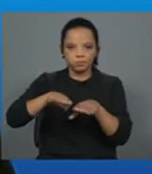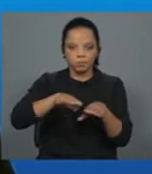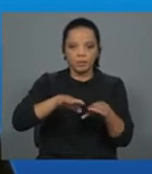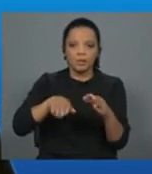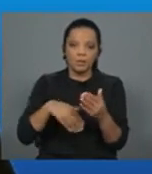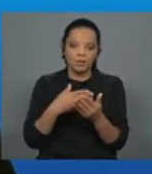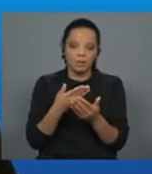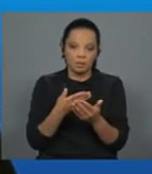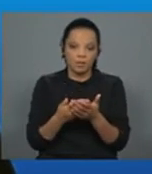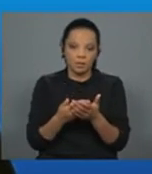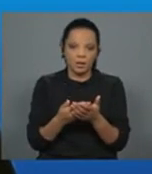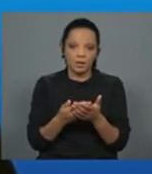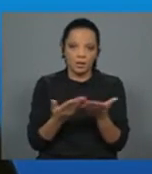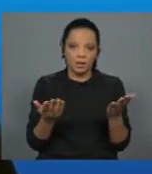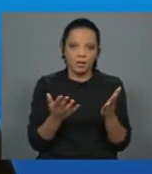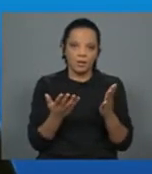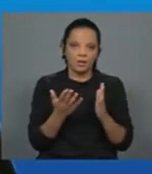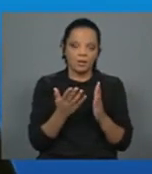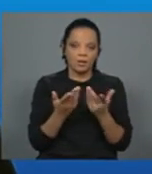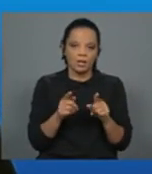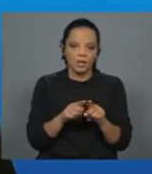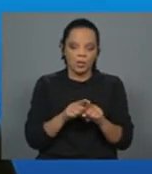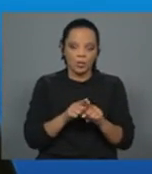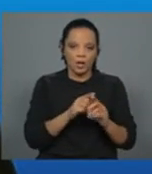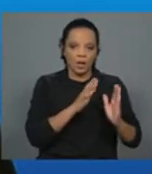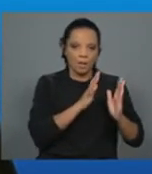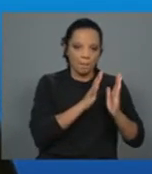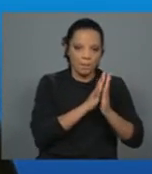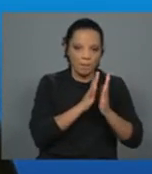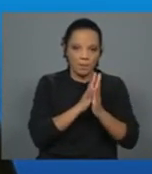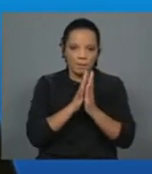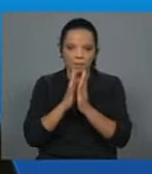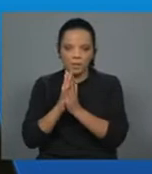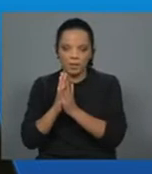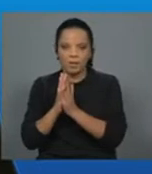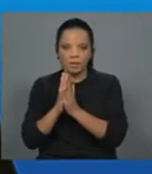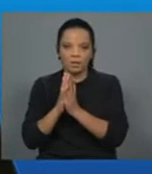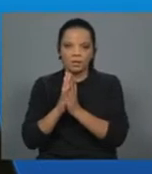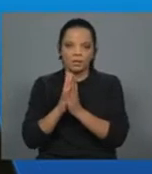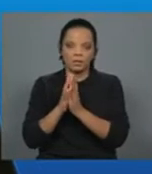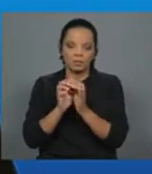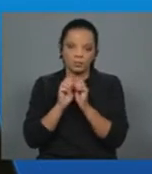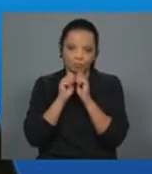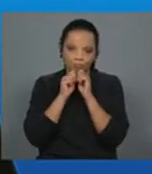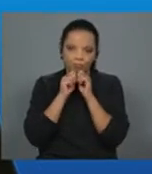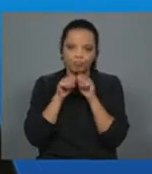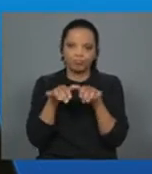produzem acumulações de esforços, de tensões que se propagam às zonas vizinhas